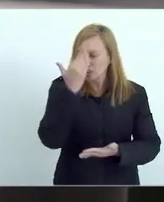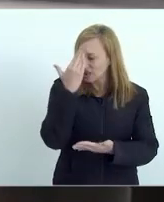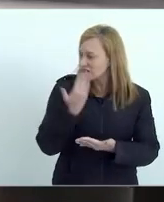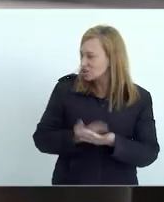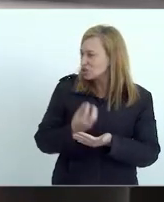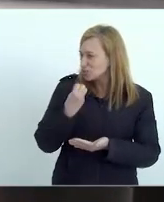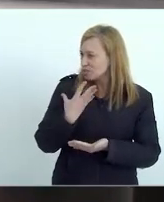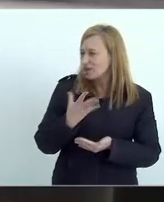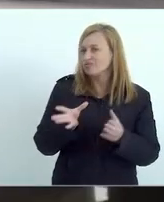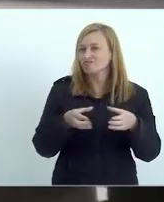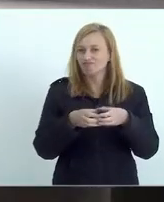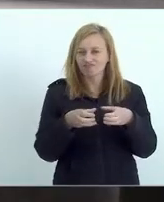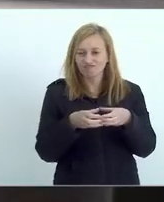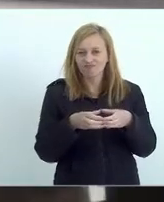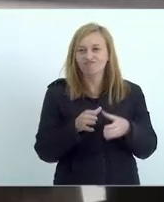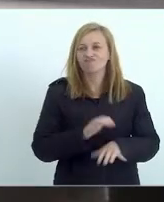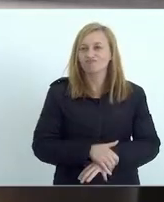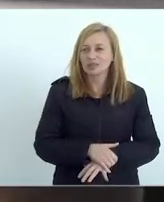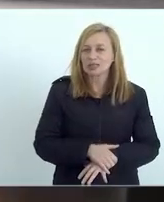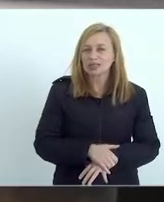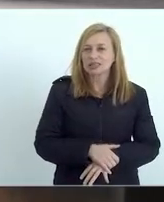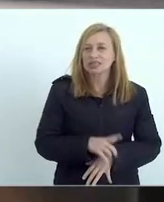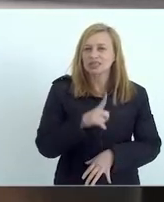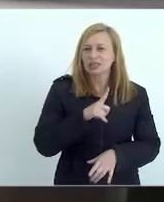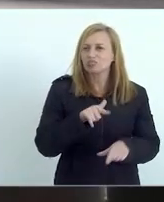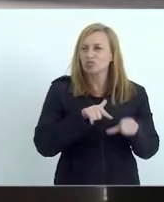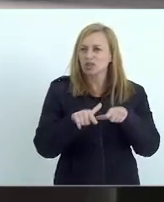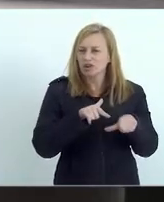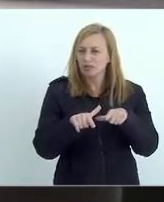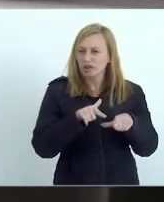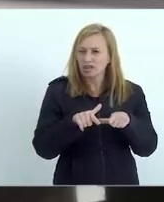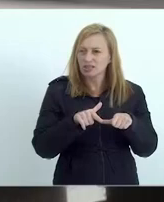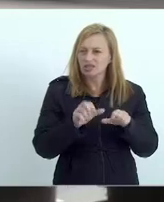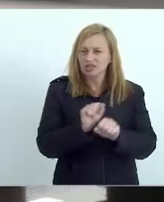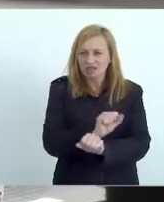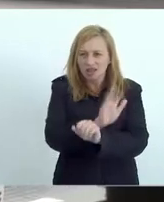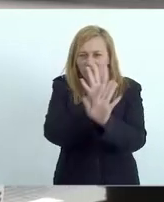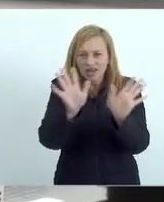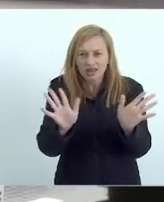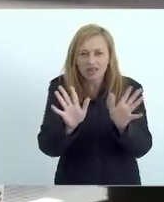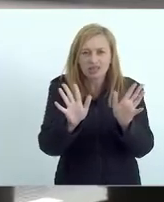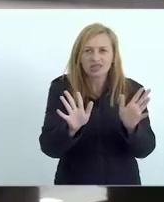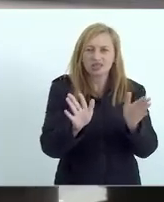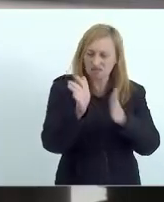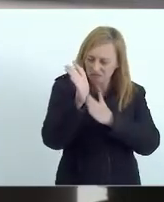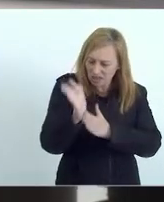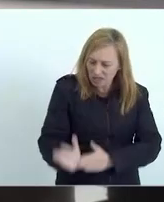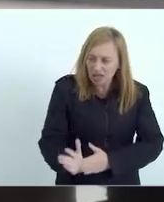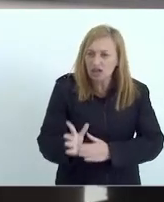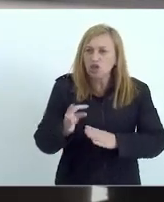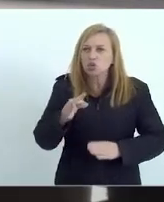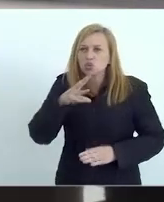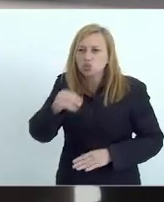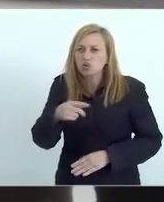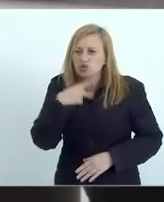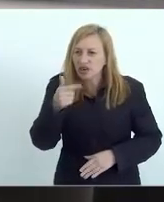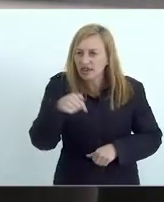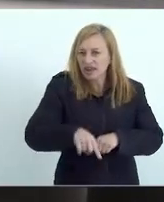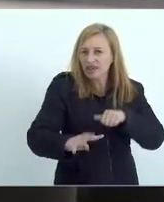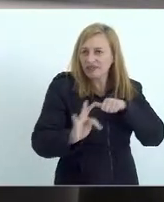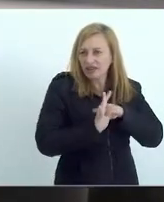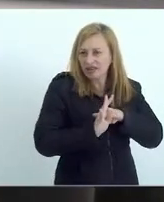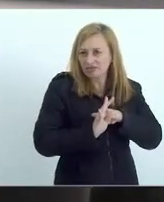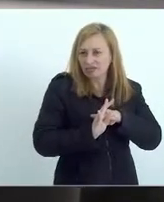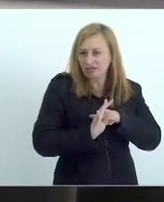acredito muito bem com as condições nós temos um trabalho de Transparência lealdade tudo que eu falei aqui é